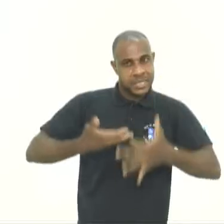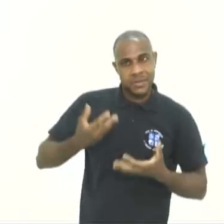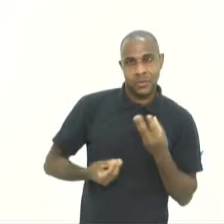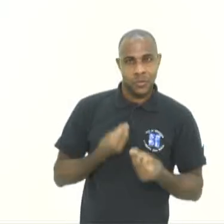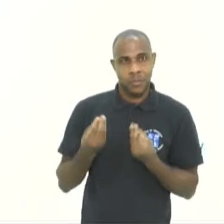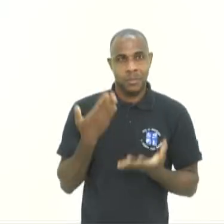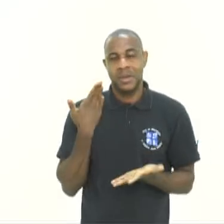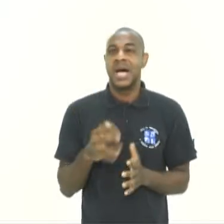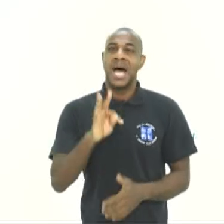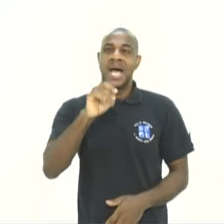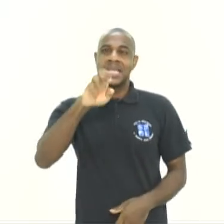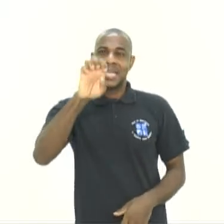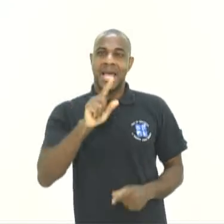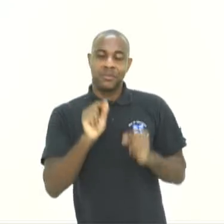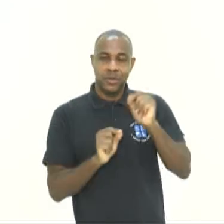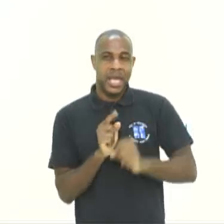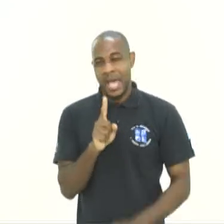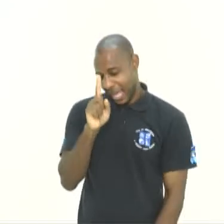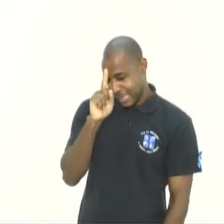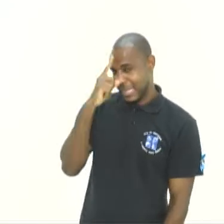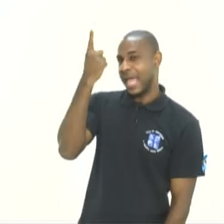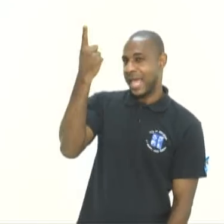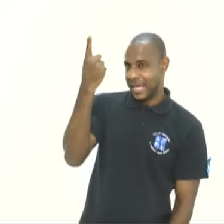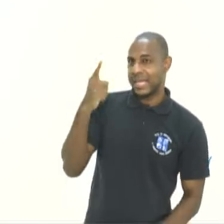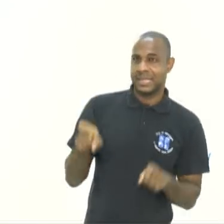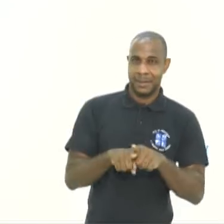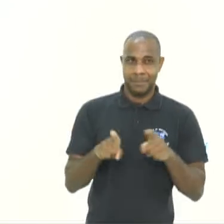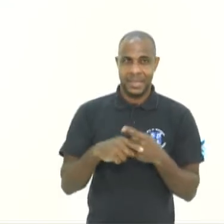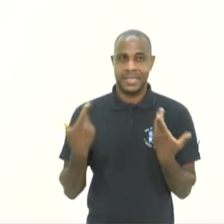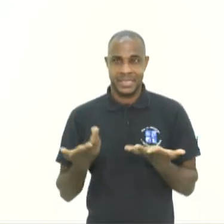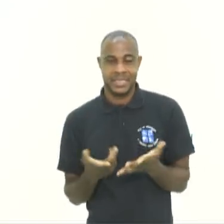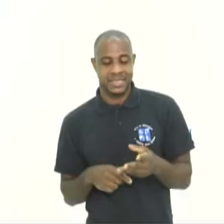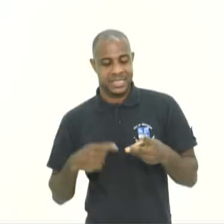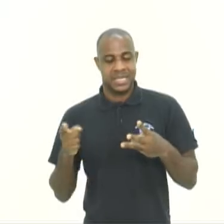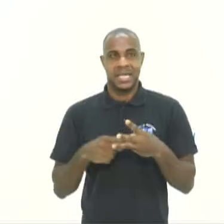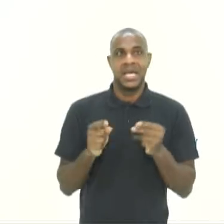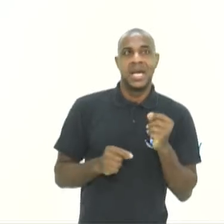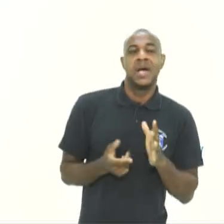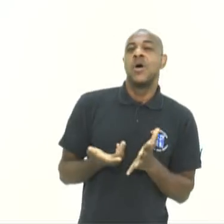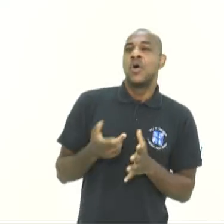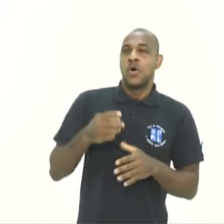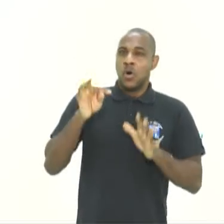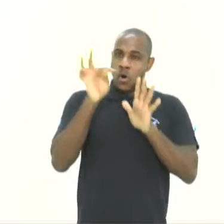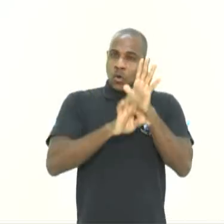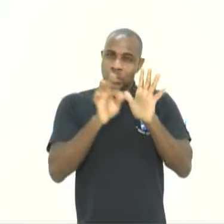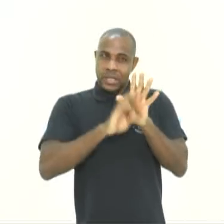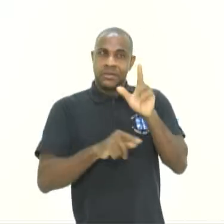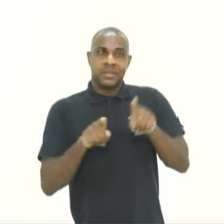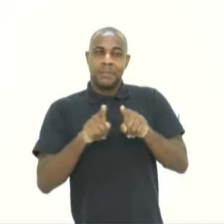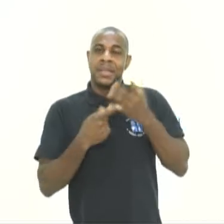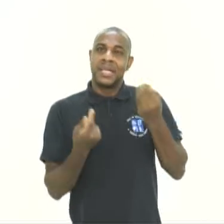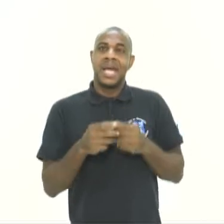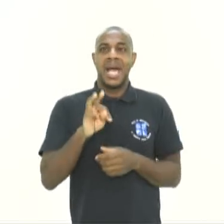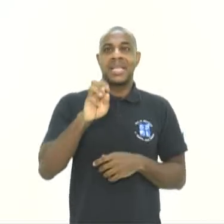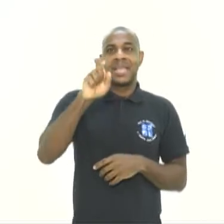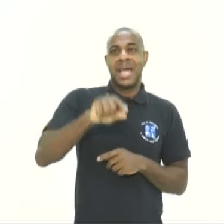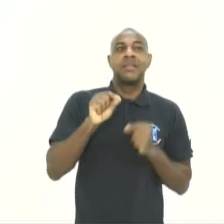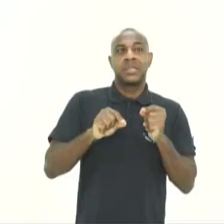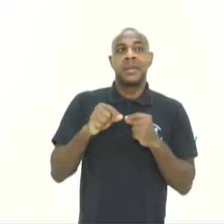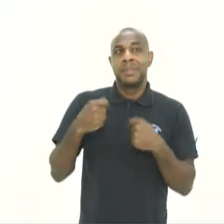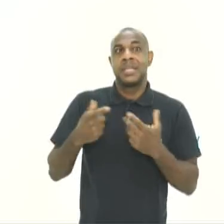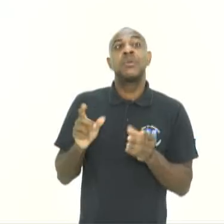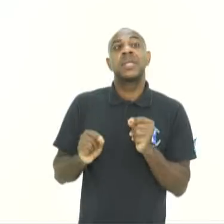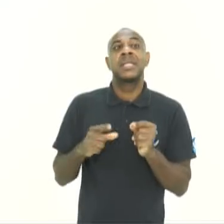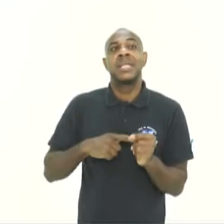A tese é a ideia que vocês vão defender. Em um texto dissertativo e argumentativo, a tese precisa ser defendida pelo